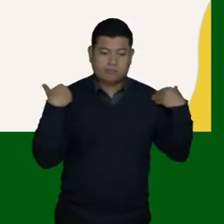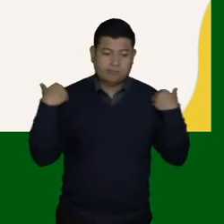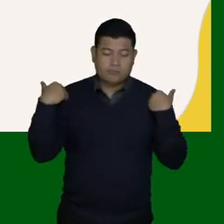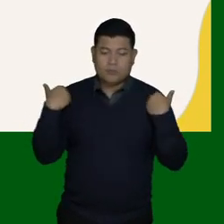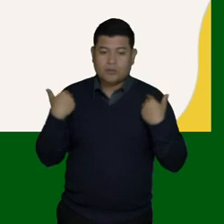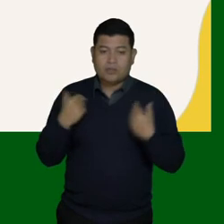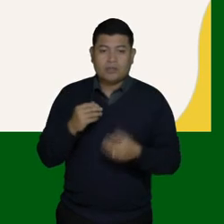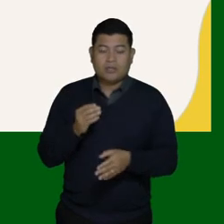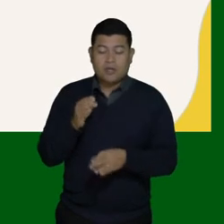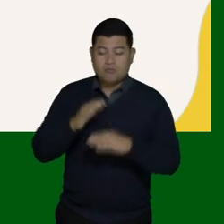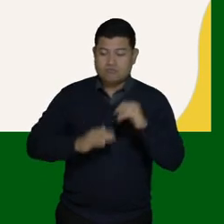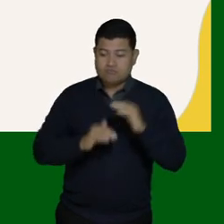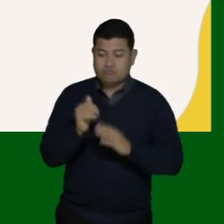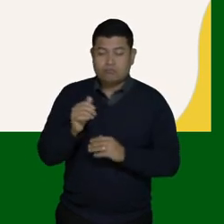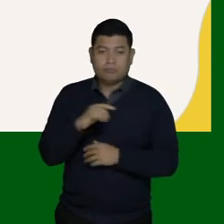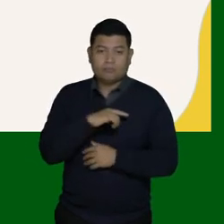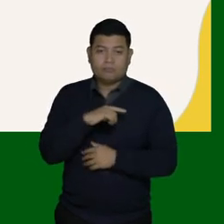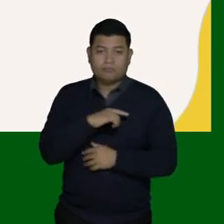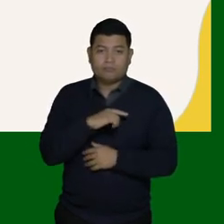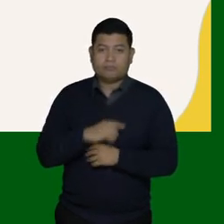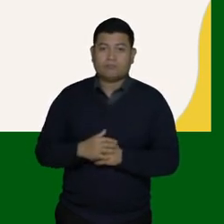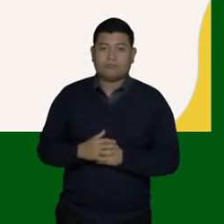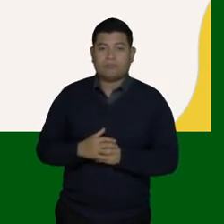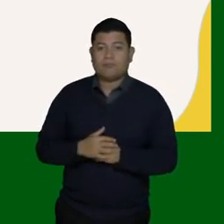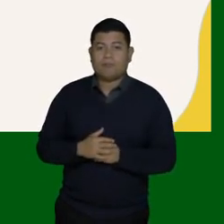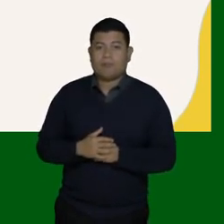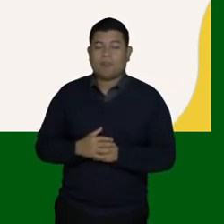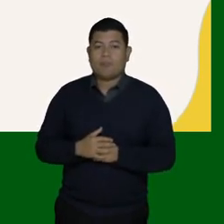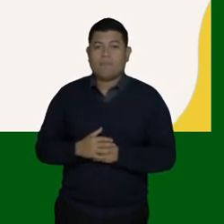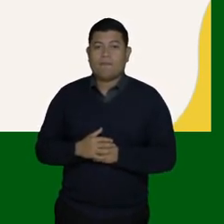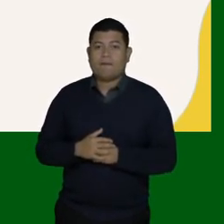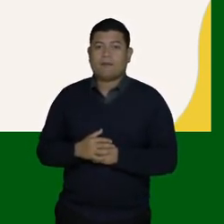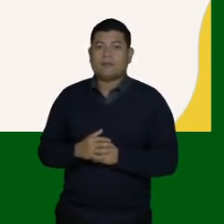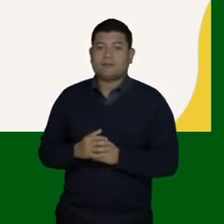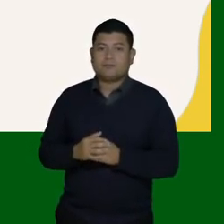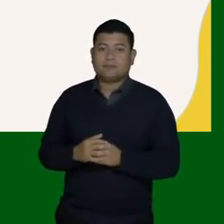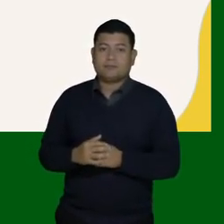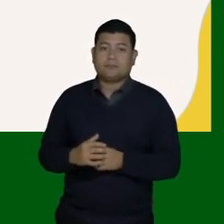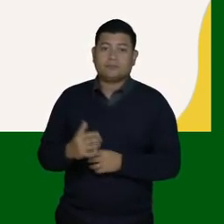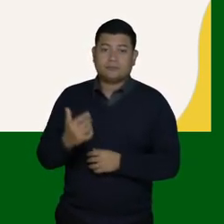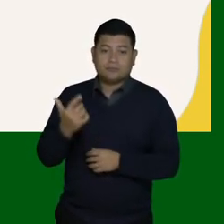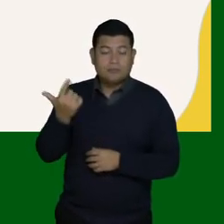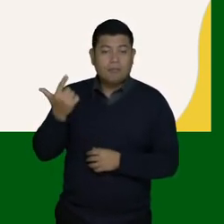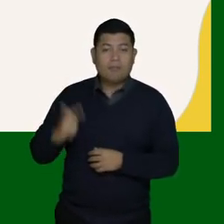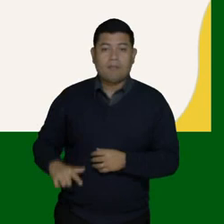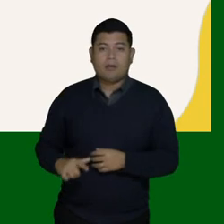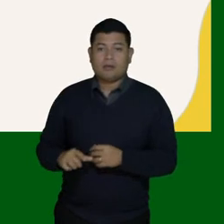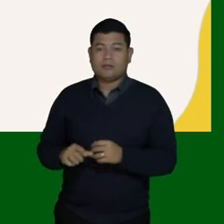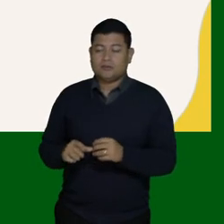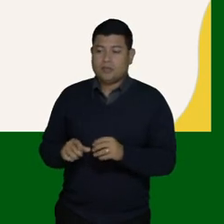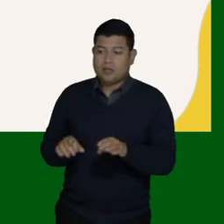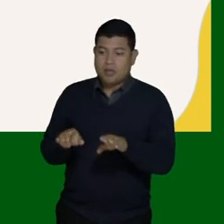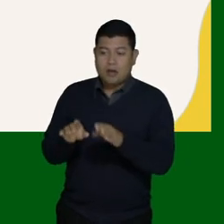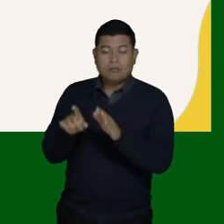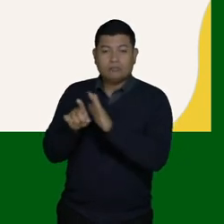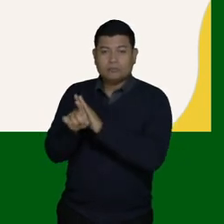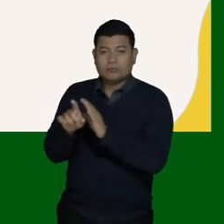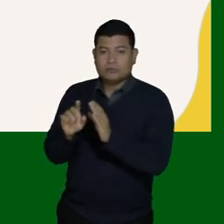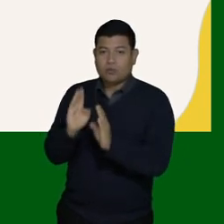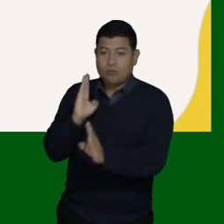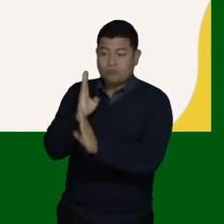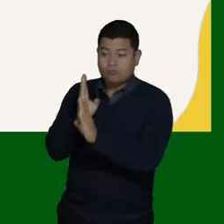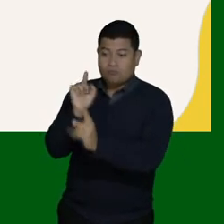dinâmica a fina E a ampla a gente tem nessa consulta o objetivo de chegar ao diagnóstico